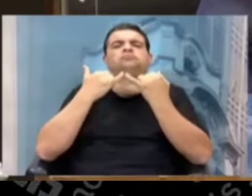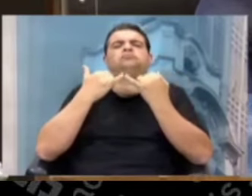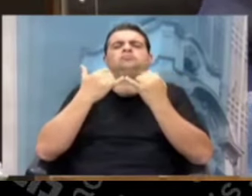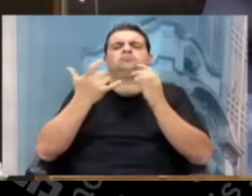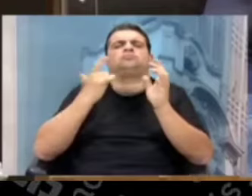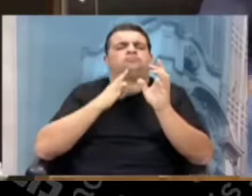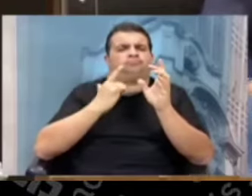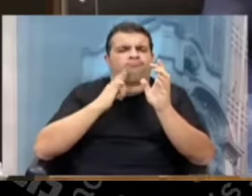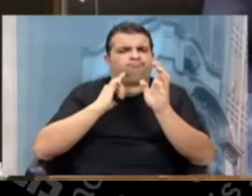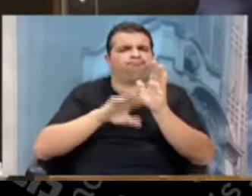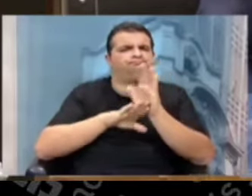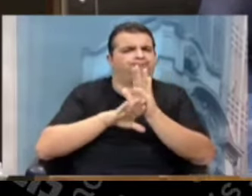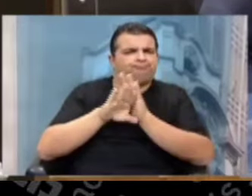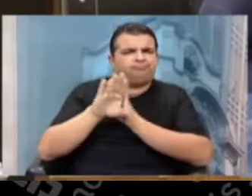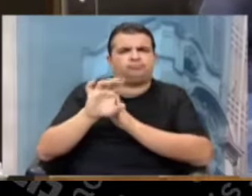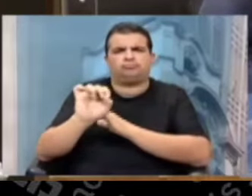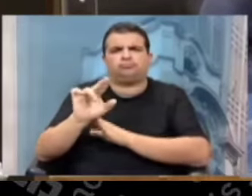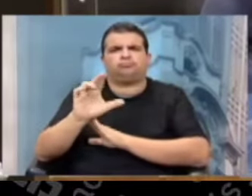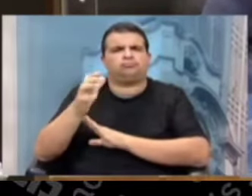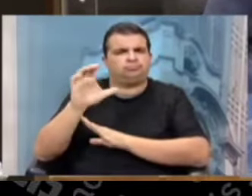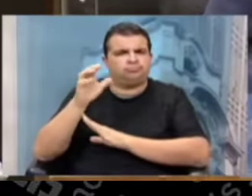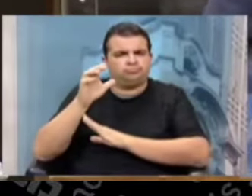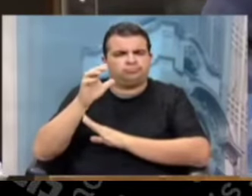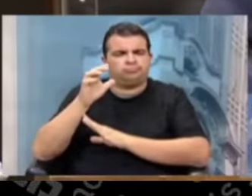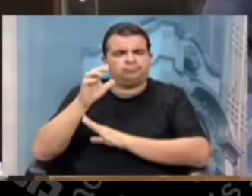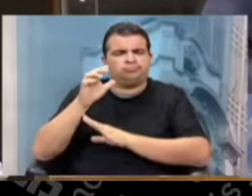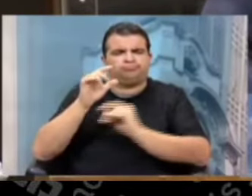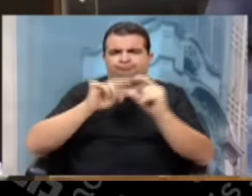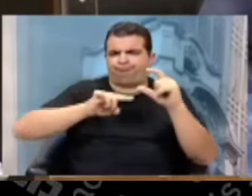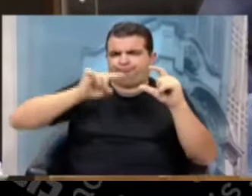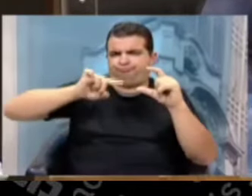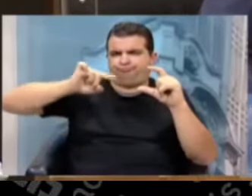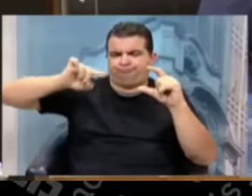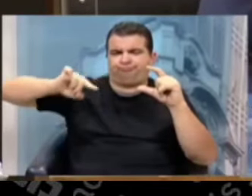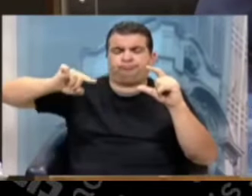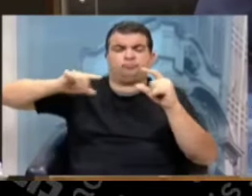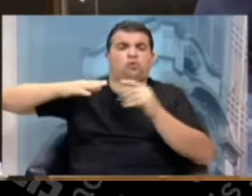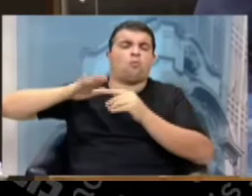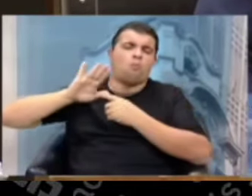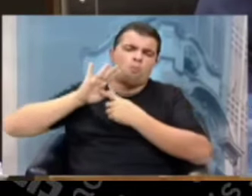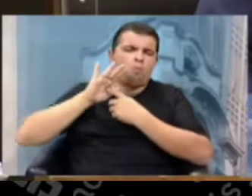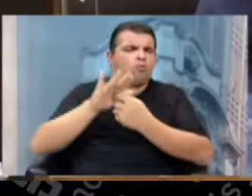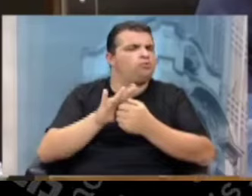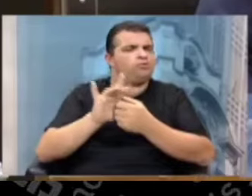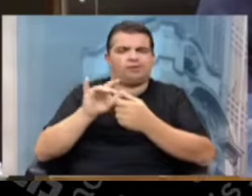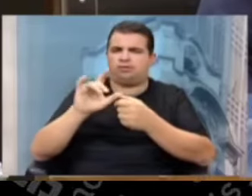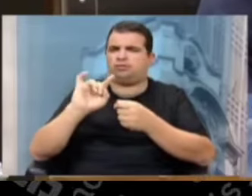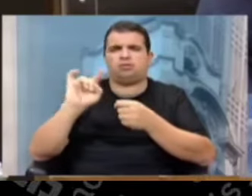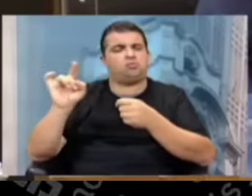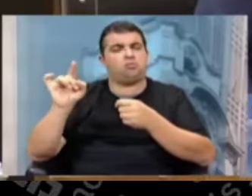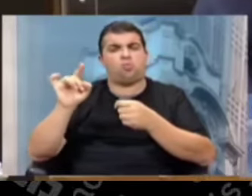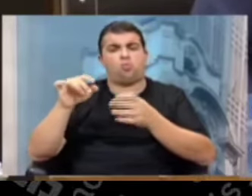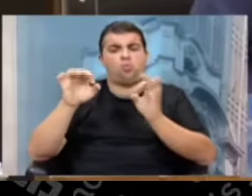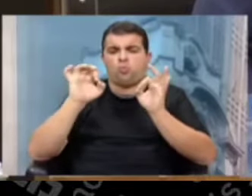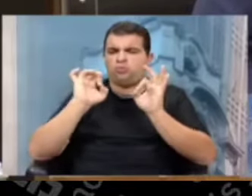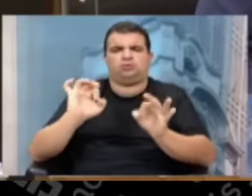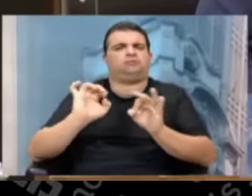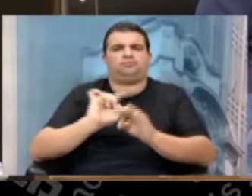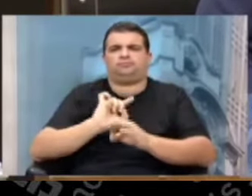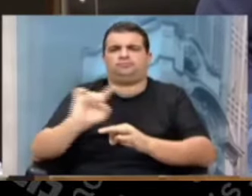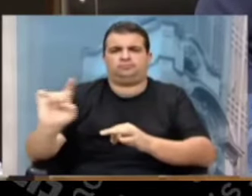estatísticos, os dados científicos demonstram que essa não é a iniciativa mais acertada.